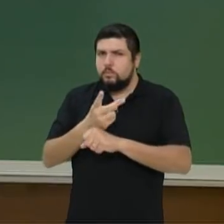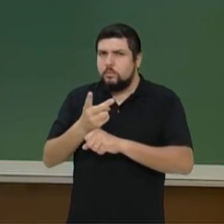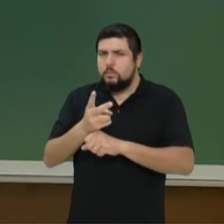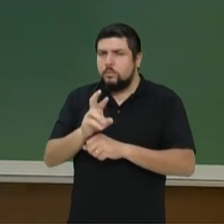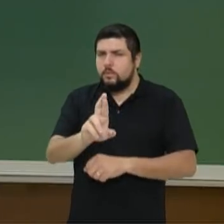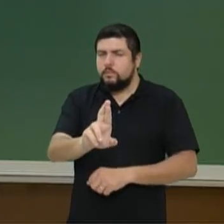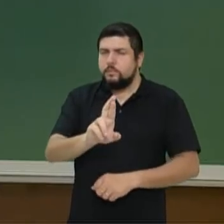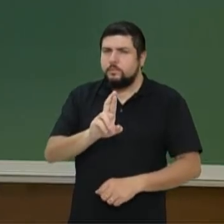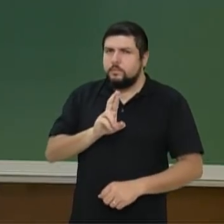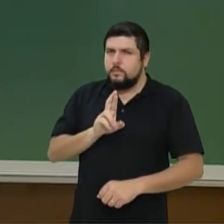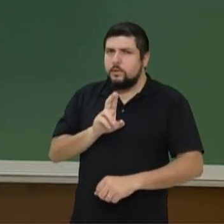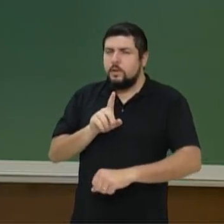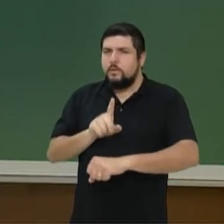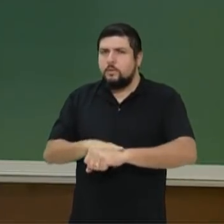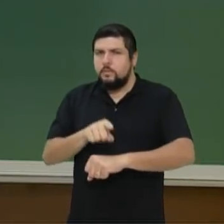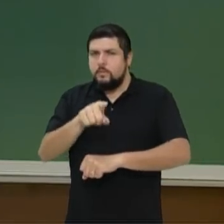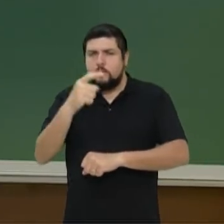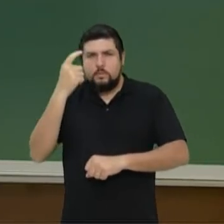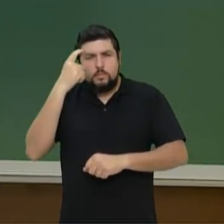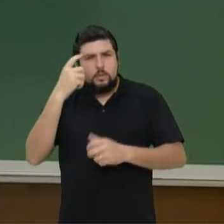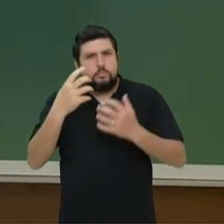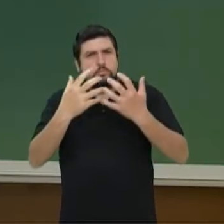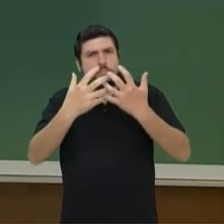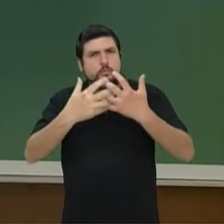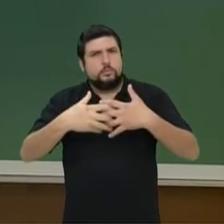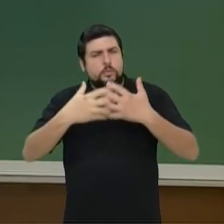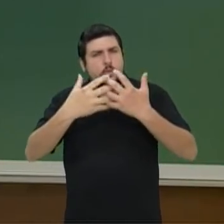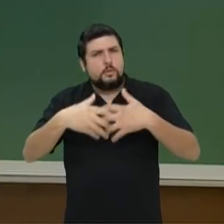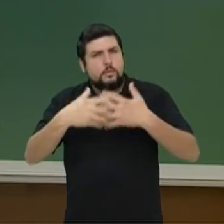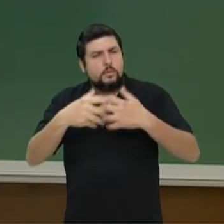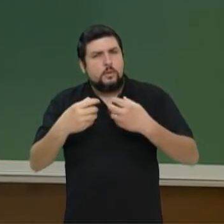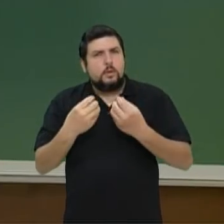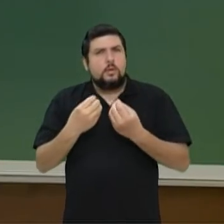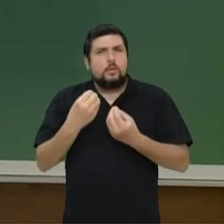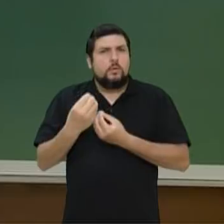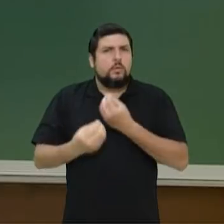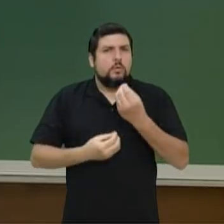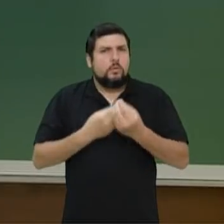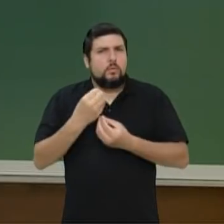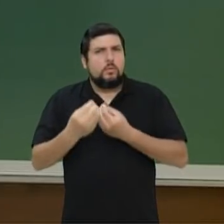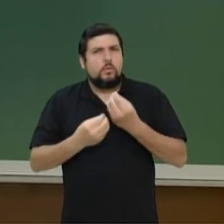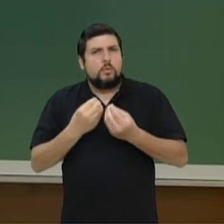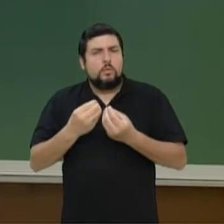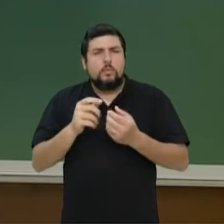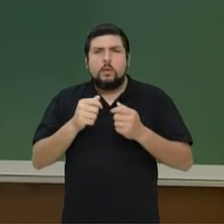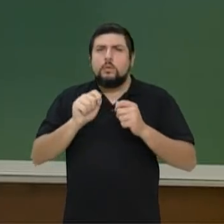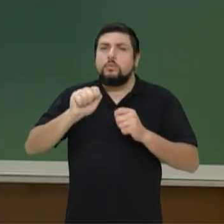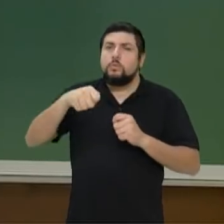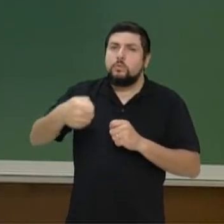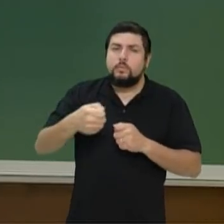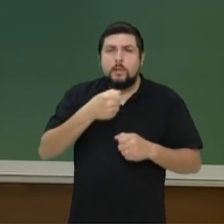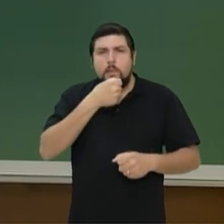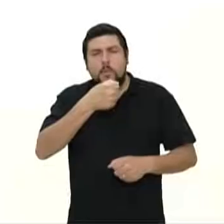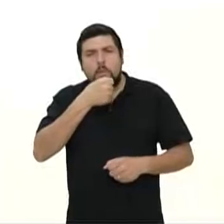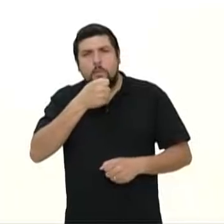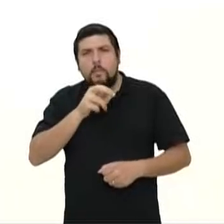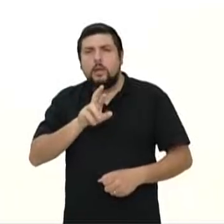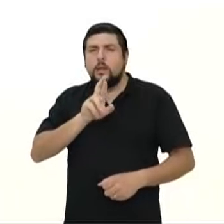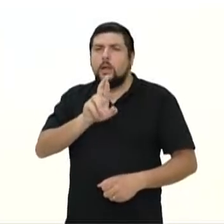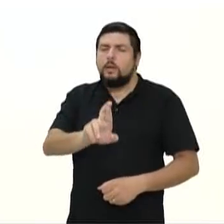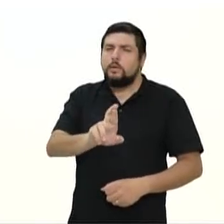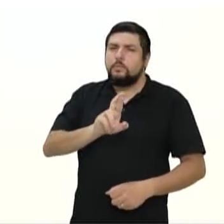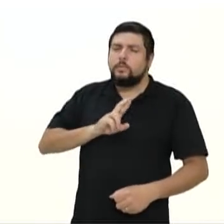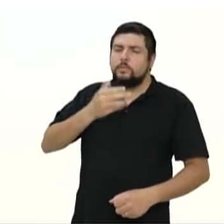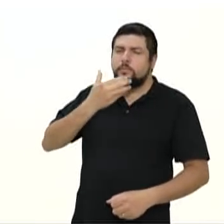para vocês pensarem, retomar a ideia da nossa reportagem e responder da melhor